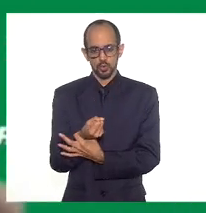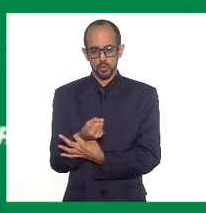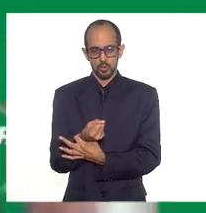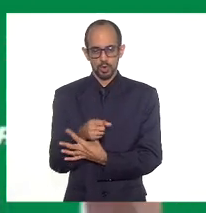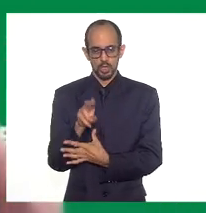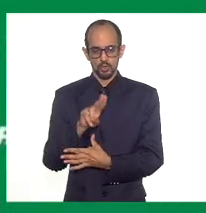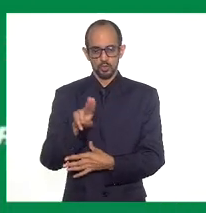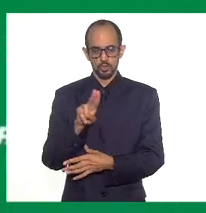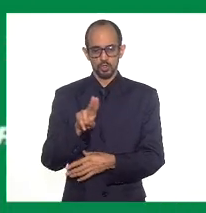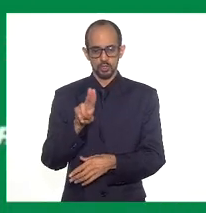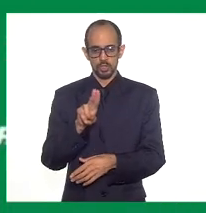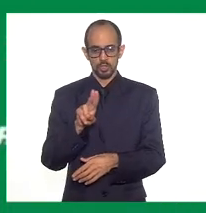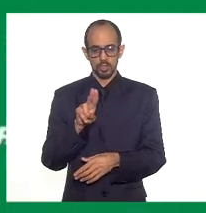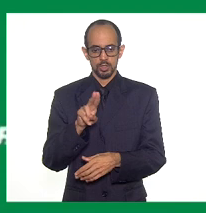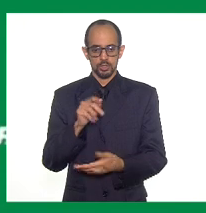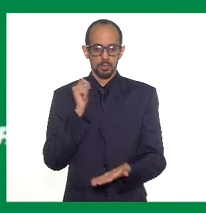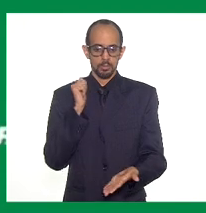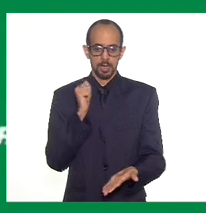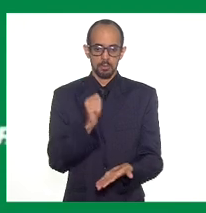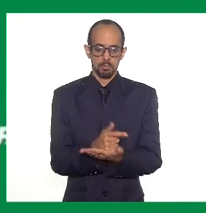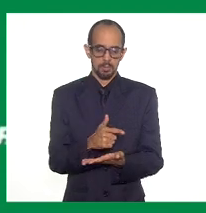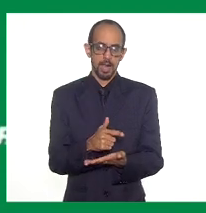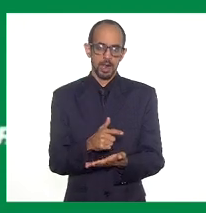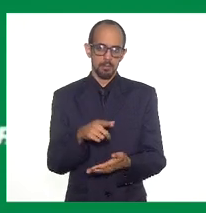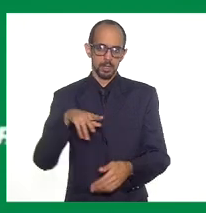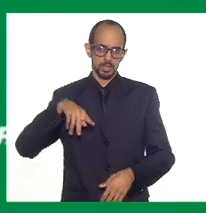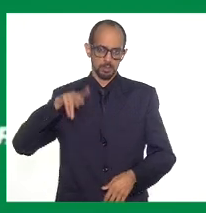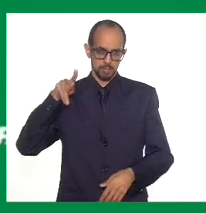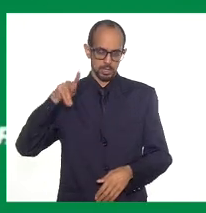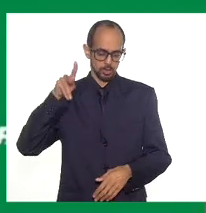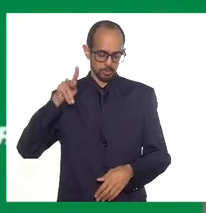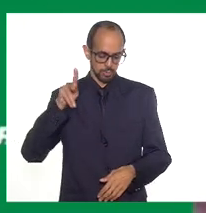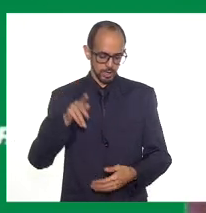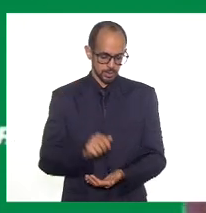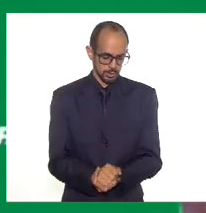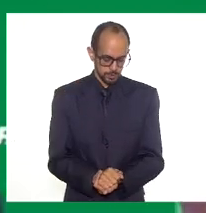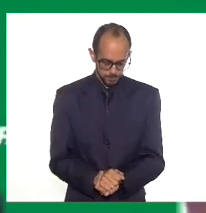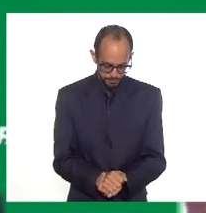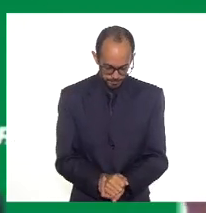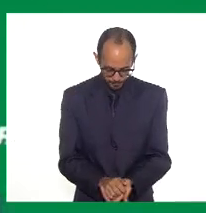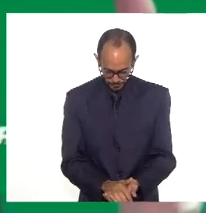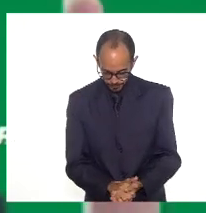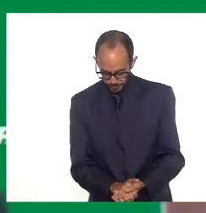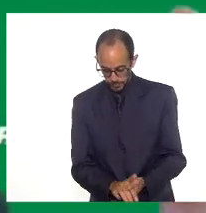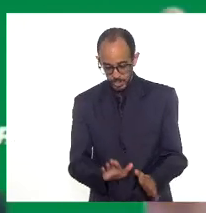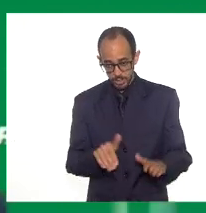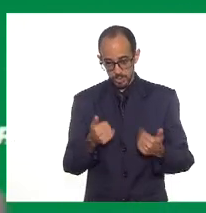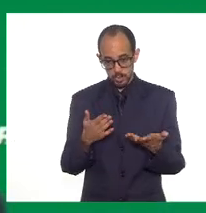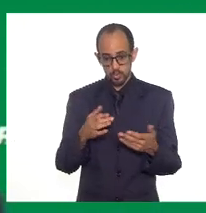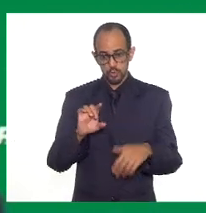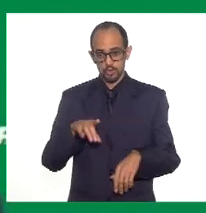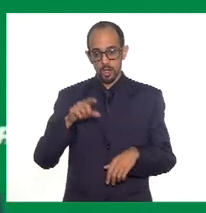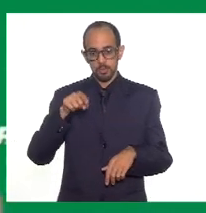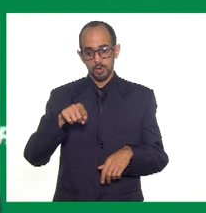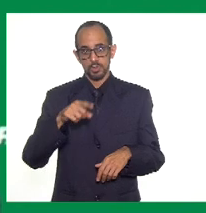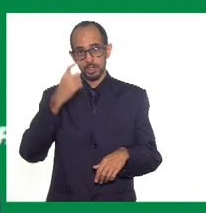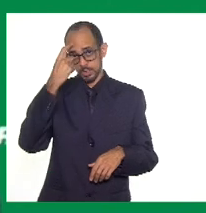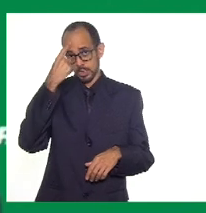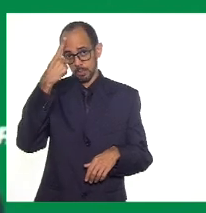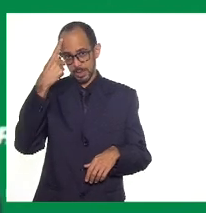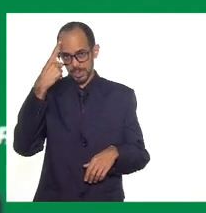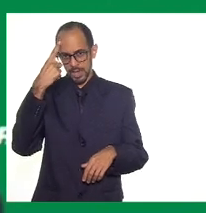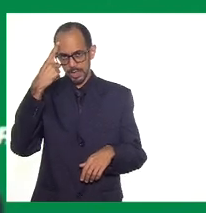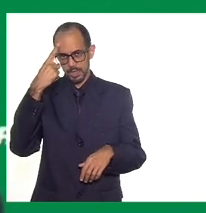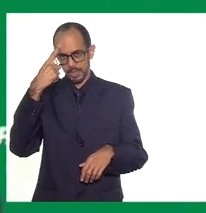utilizam para isso o risco de pagamento da Petrobras, né? Os bancos chamam de risco sacado. Então, só para dar uma ideia de montantes, né,